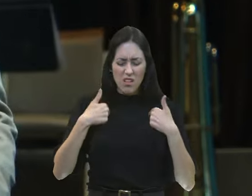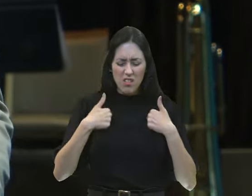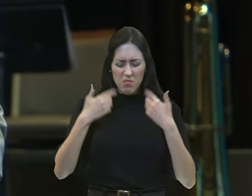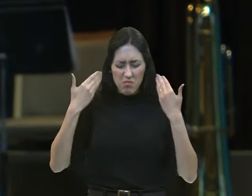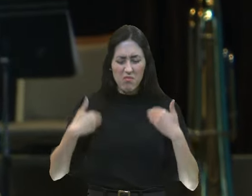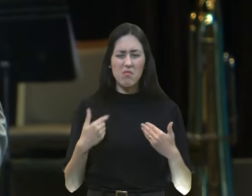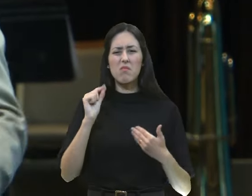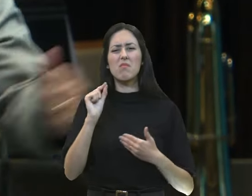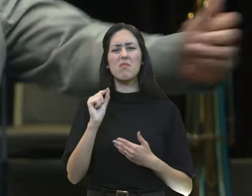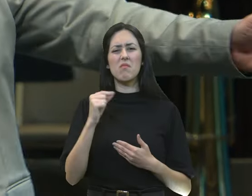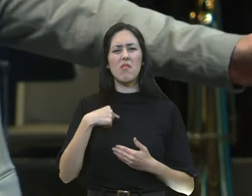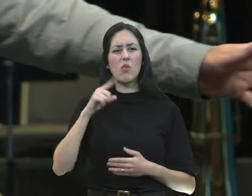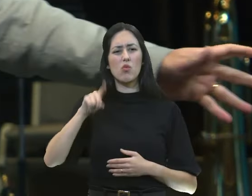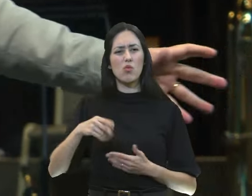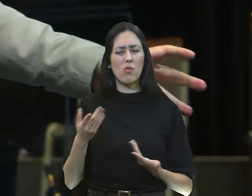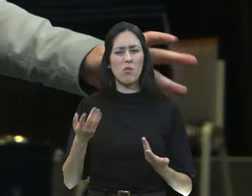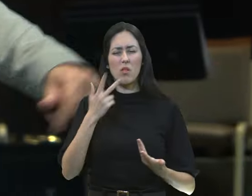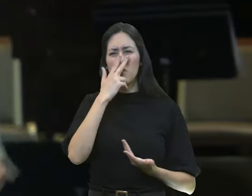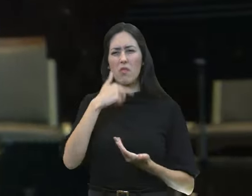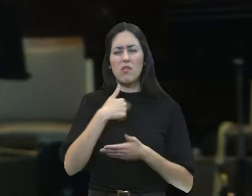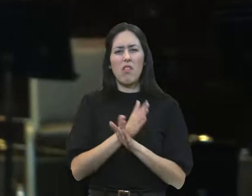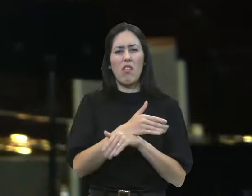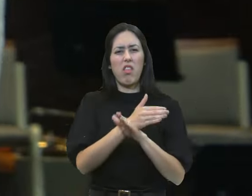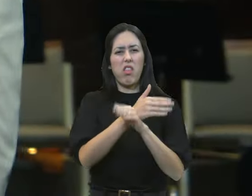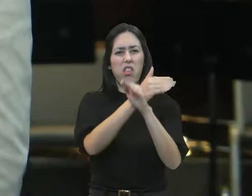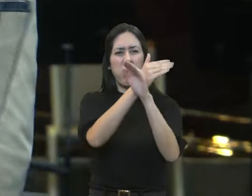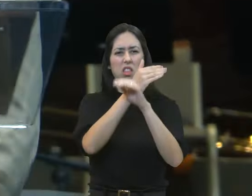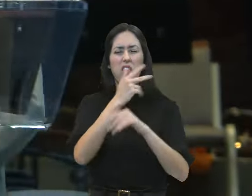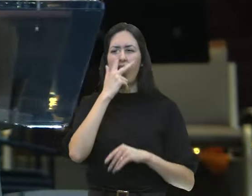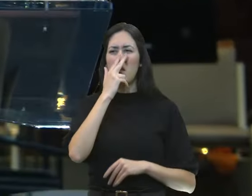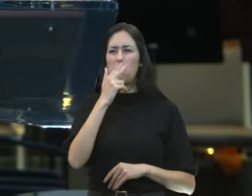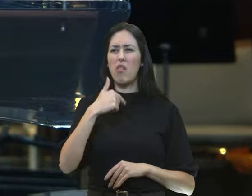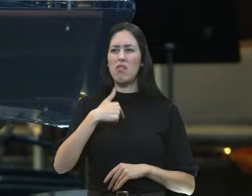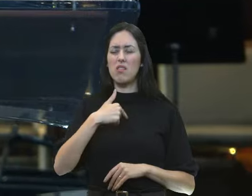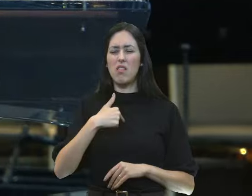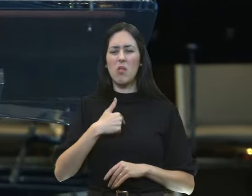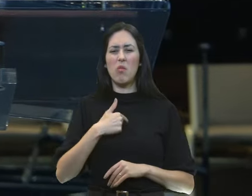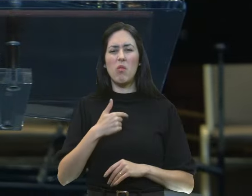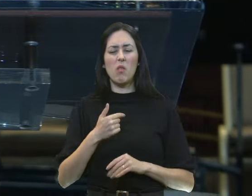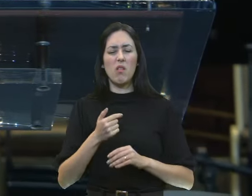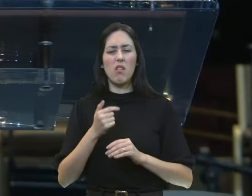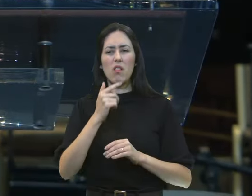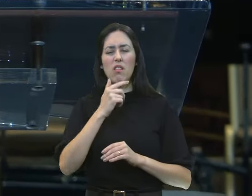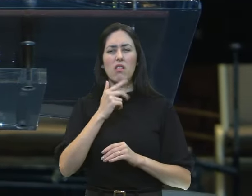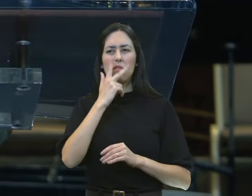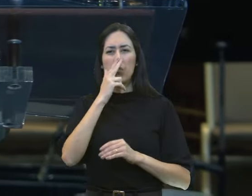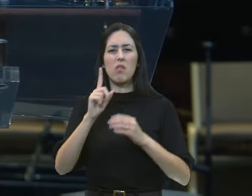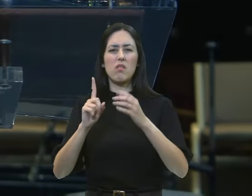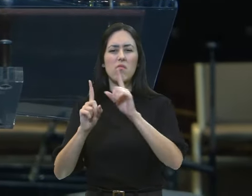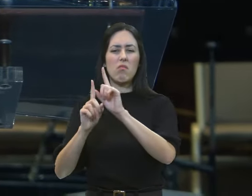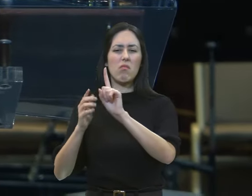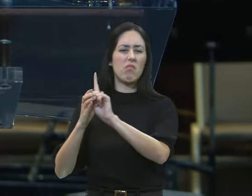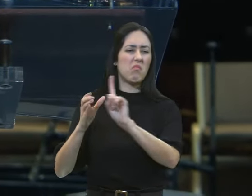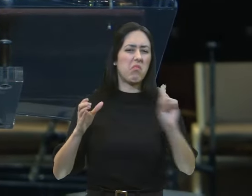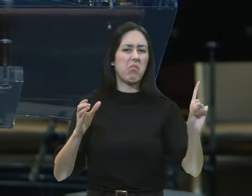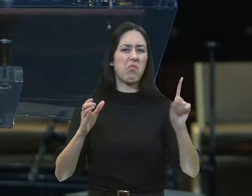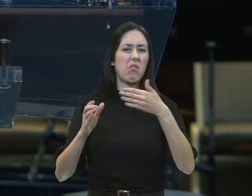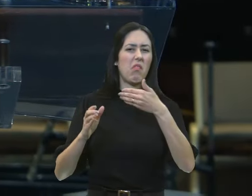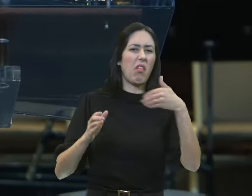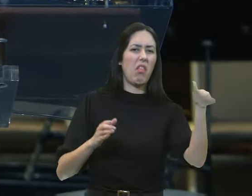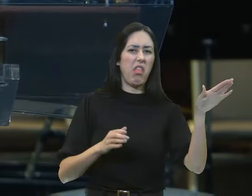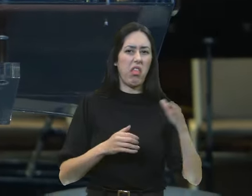vida, no escanteio ou no acostamento da estrada da vida. Mas sabe, o Bartimeu, ele